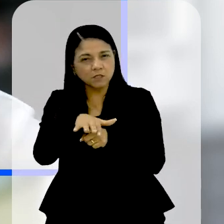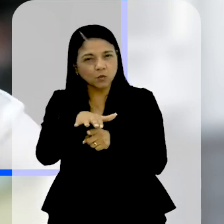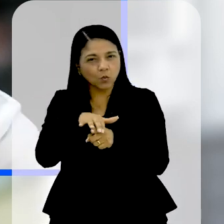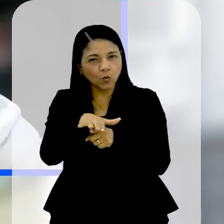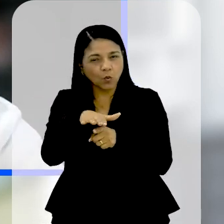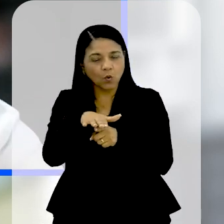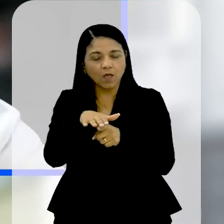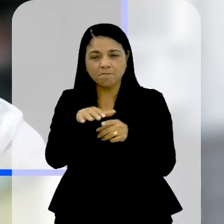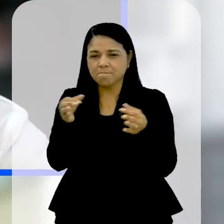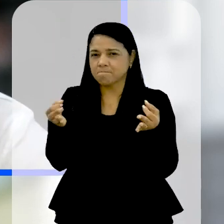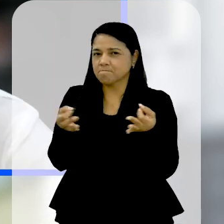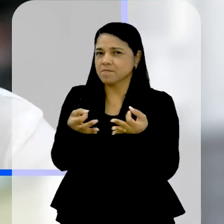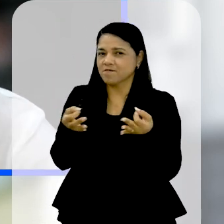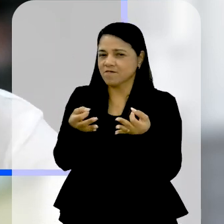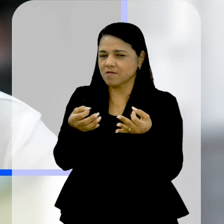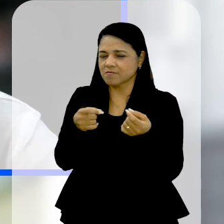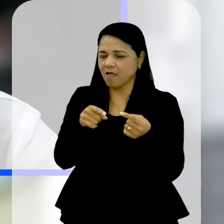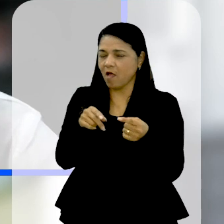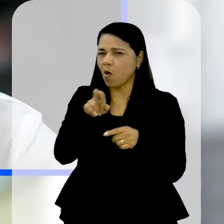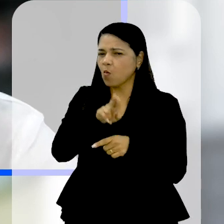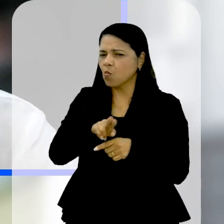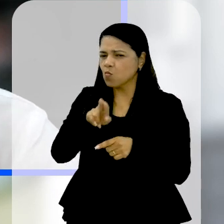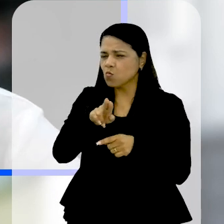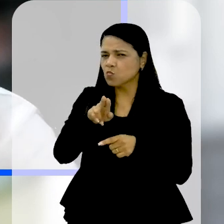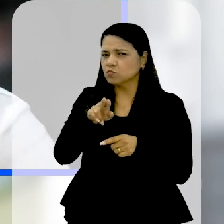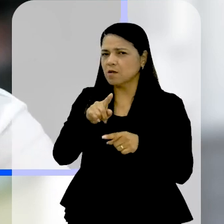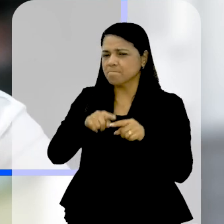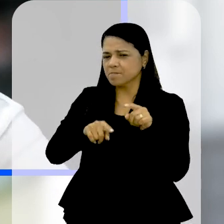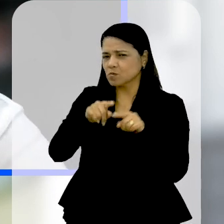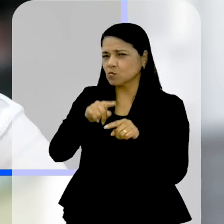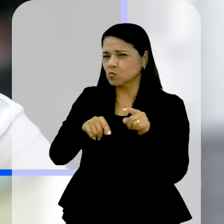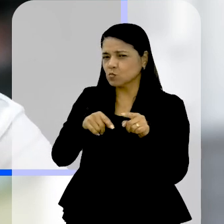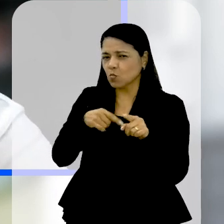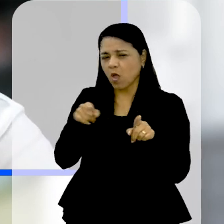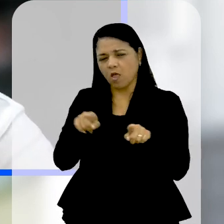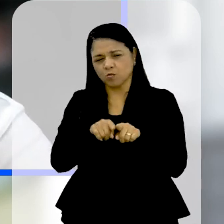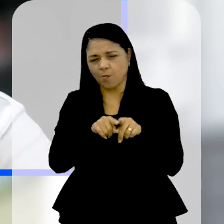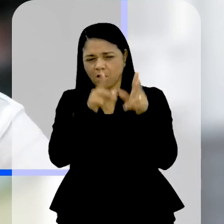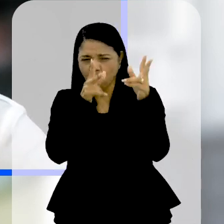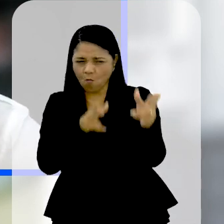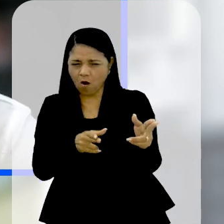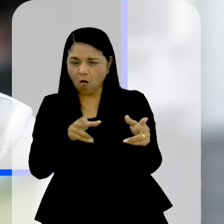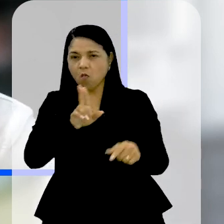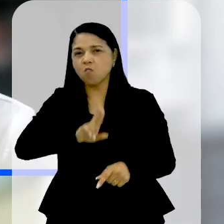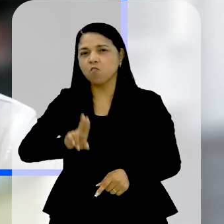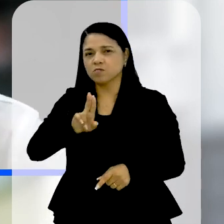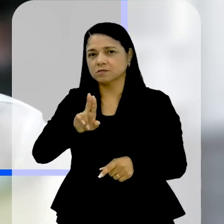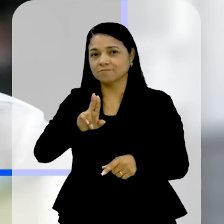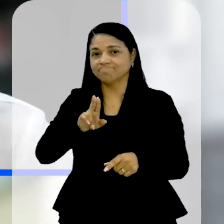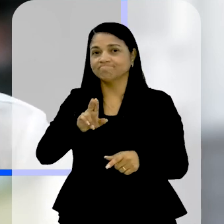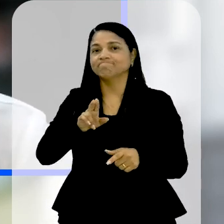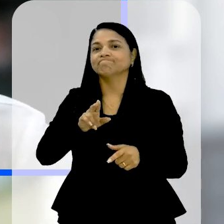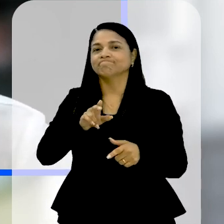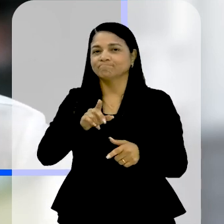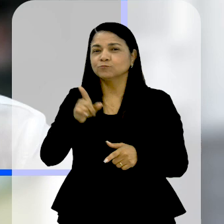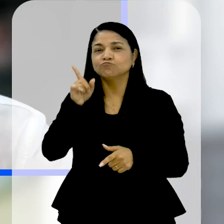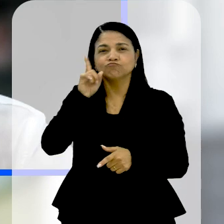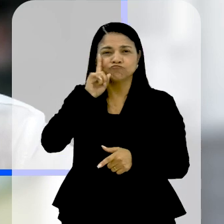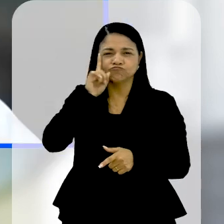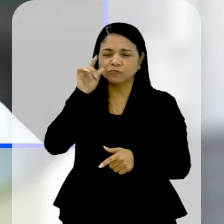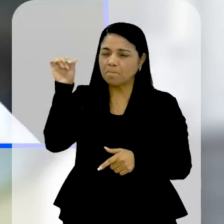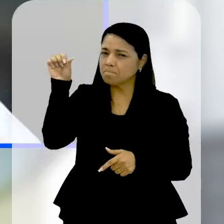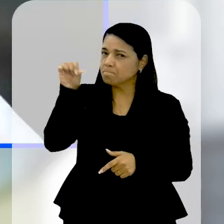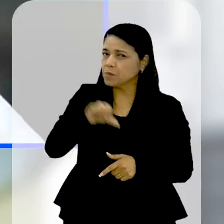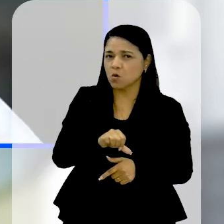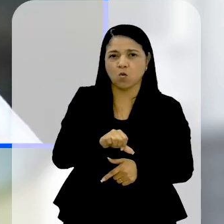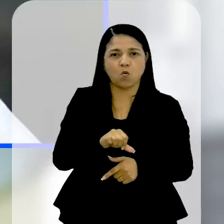influenciador, é perfeita. Se ele usa esse produto, por que eu não vou usar? E isso está cada dia maior. Cada